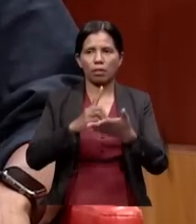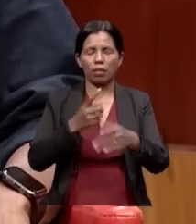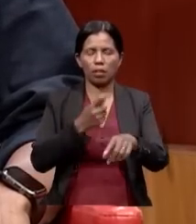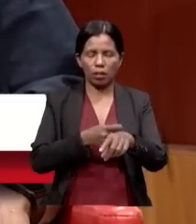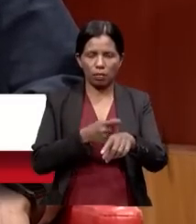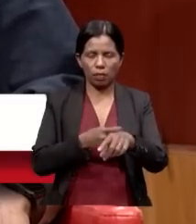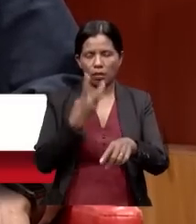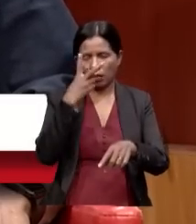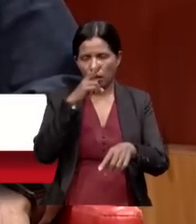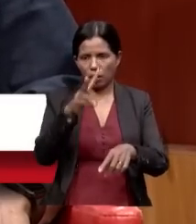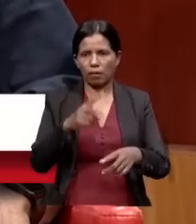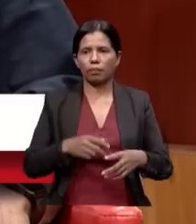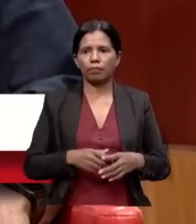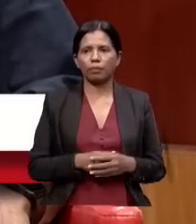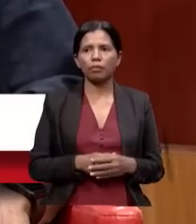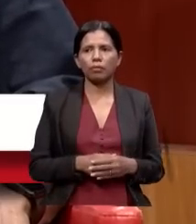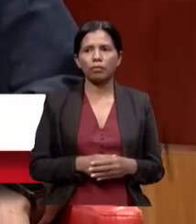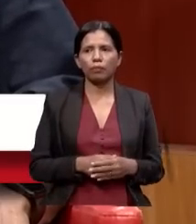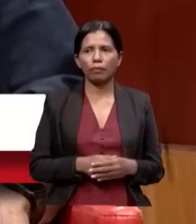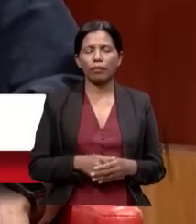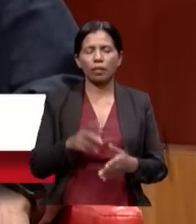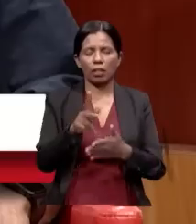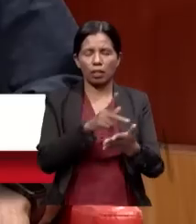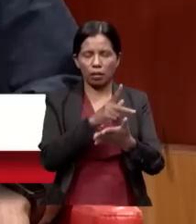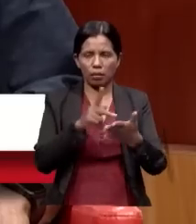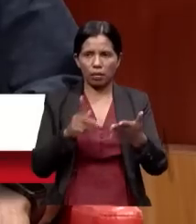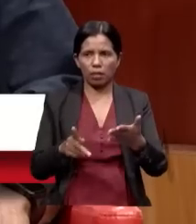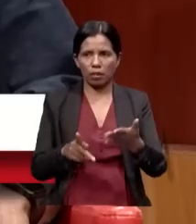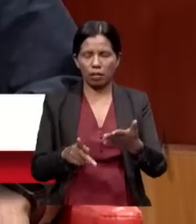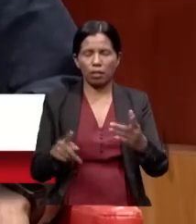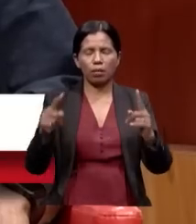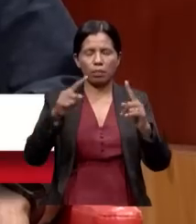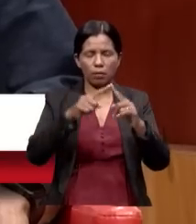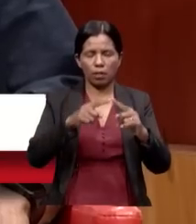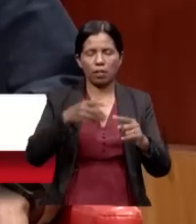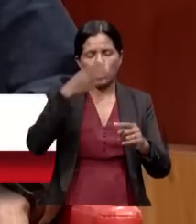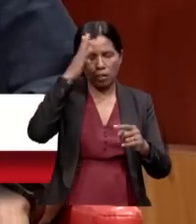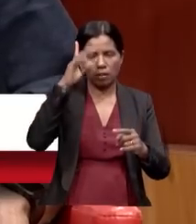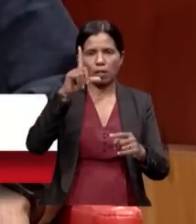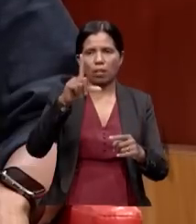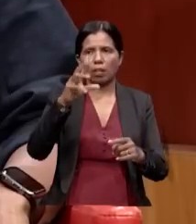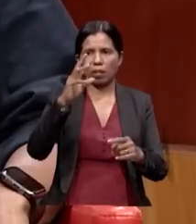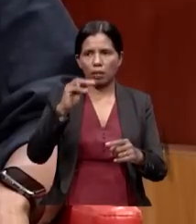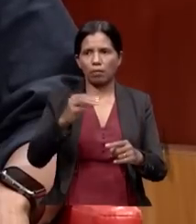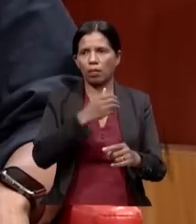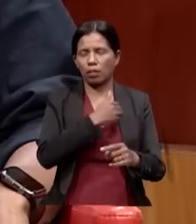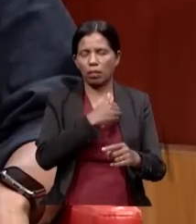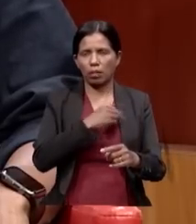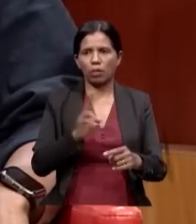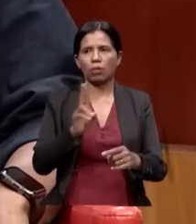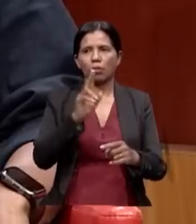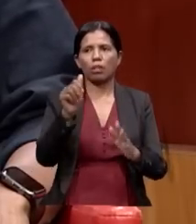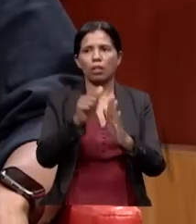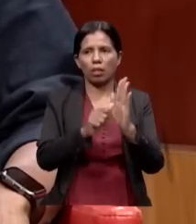ne arrecata crime ne bem mac imputa lá. Ba iha senhor LM ne siracusa o